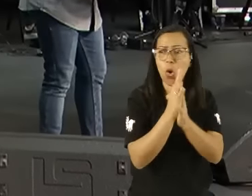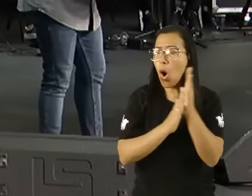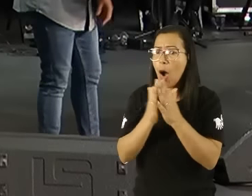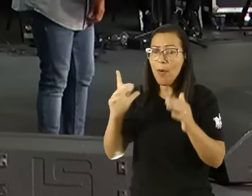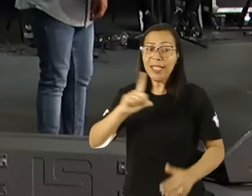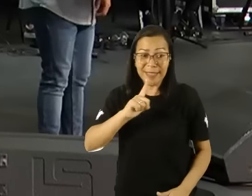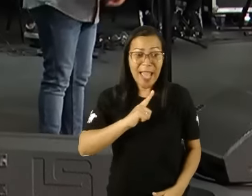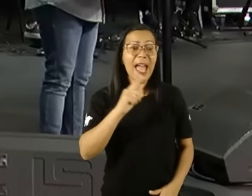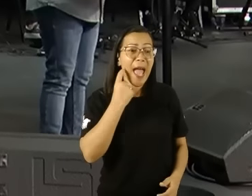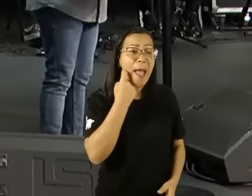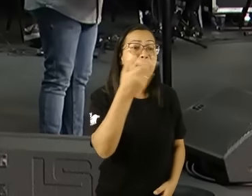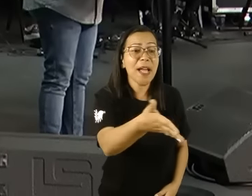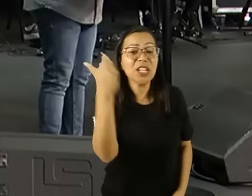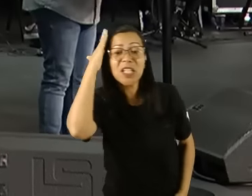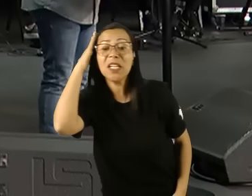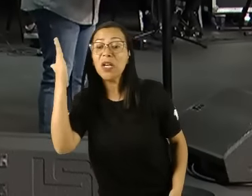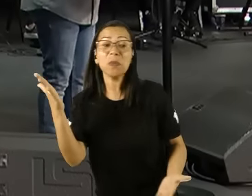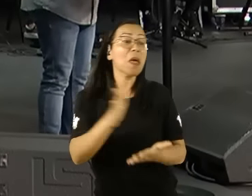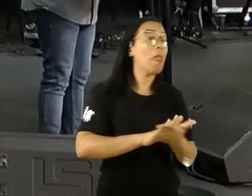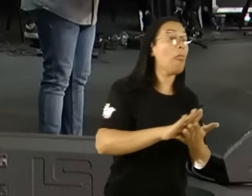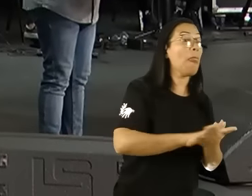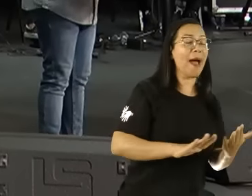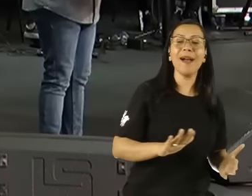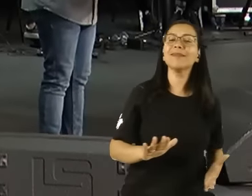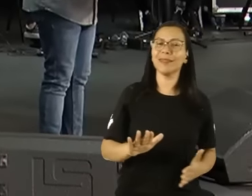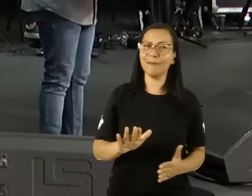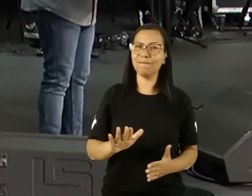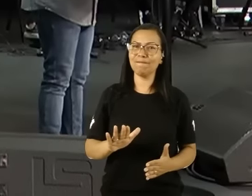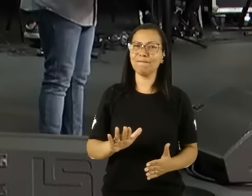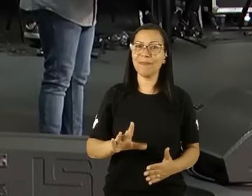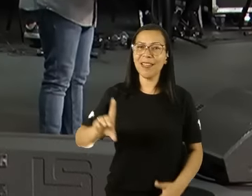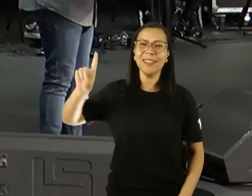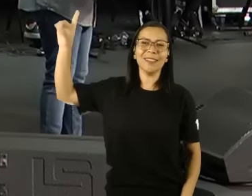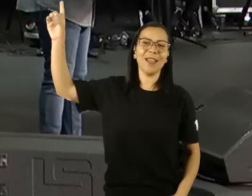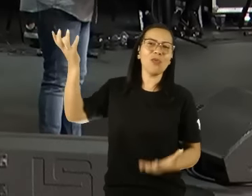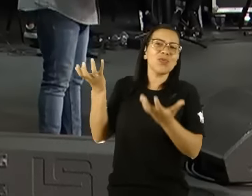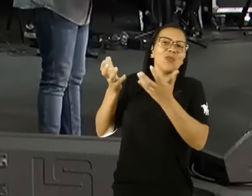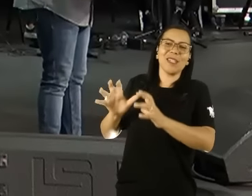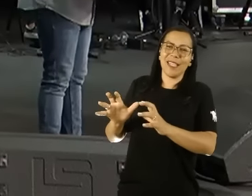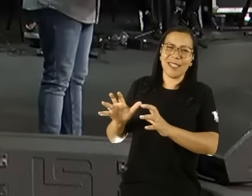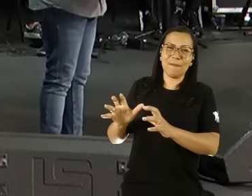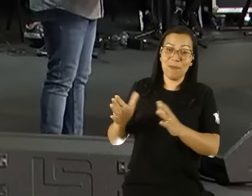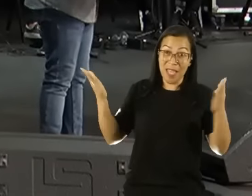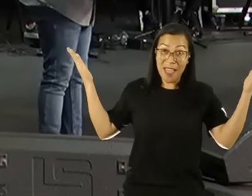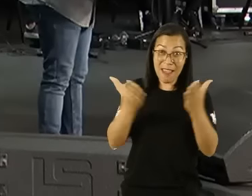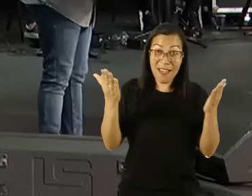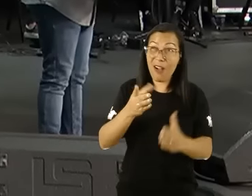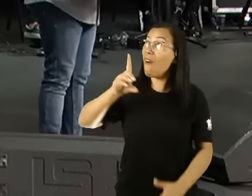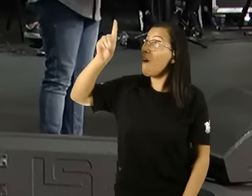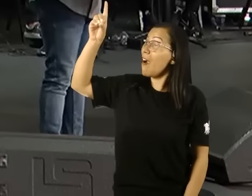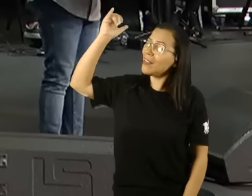estão te puxando. Eu sei que tem fotos que você guardou na gaveta que estão te fazendo suspirar de novo. E Deus diz: nem se